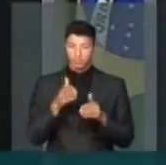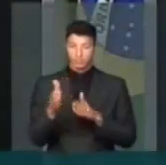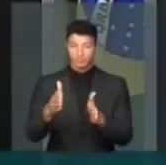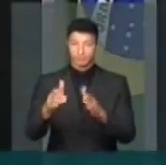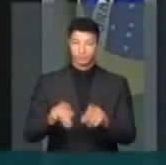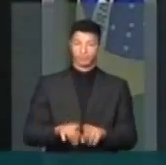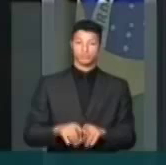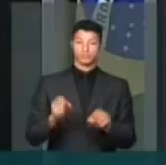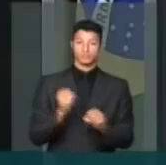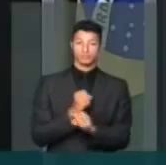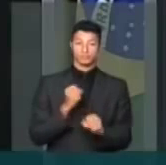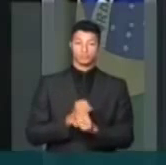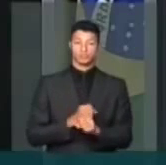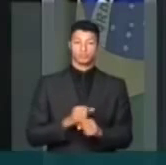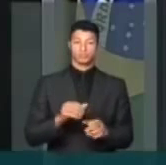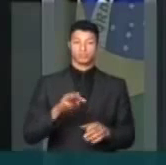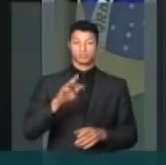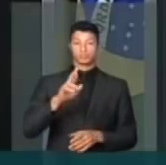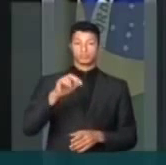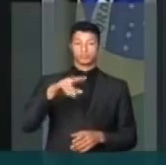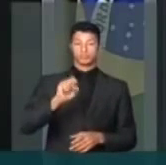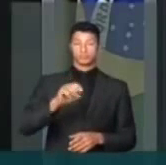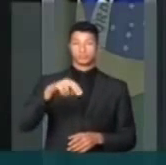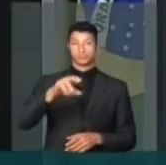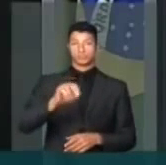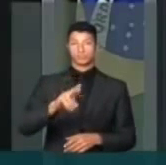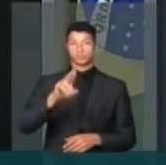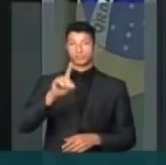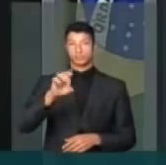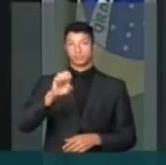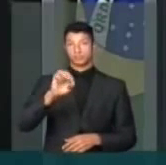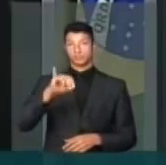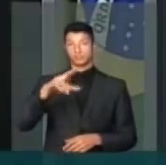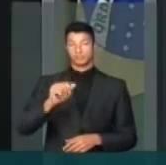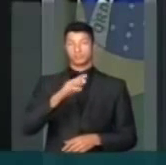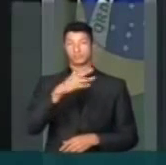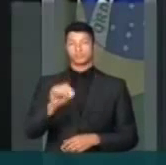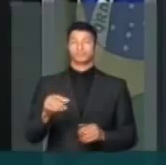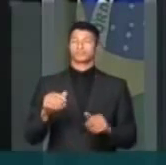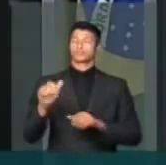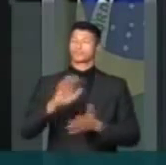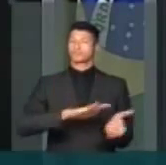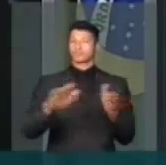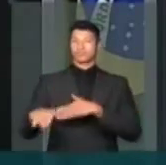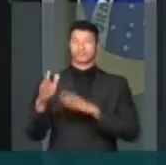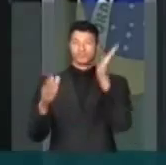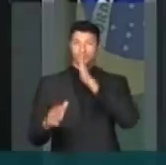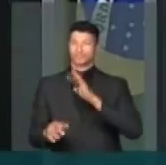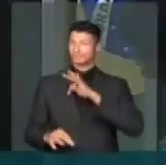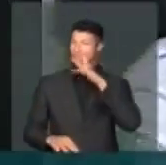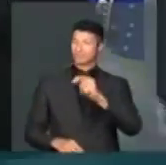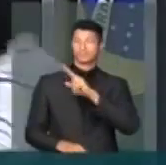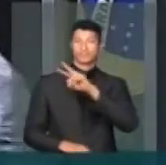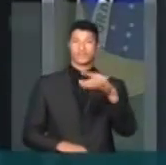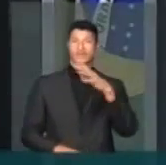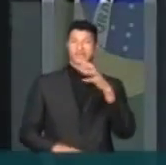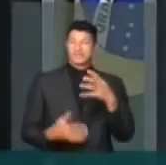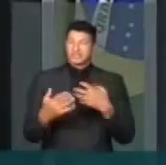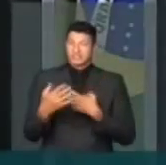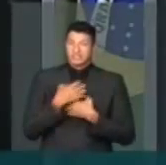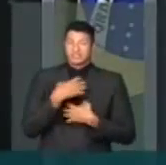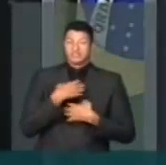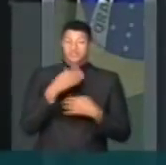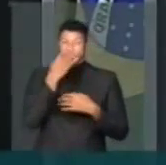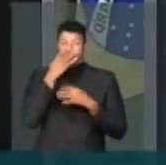obras da Transnordestina, as ações que estão espalhadas pelo Brasil inteiro, vão sentir